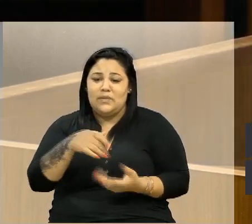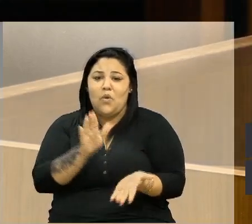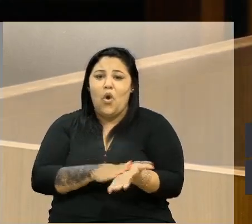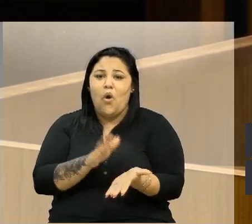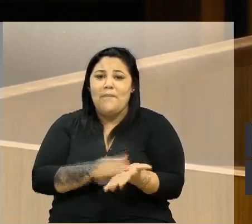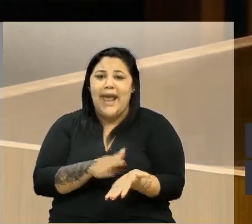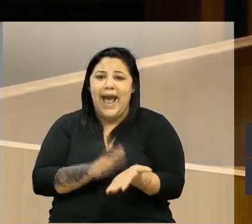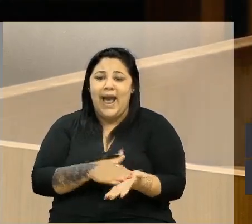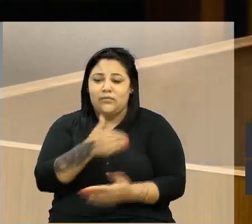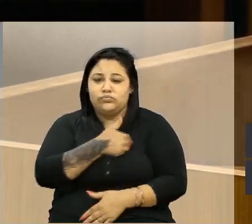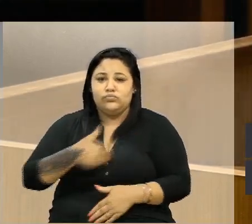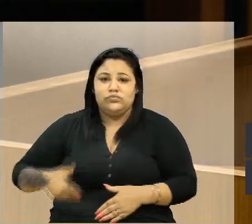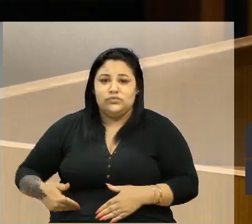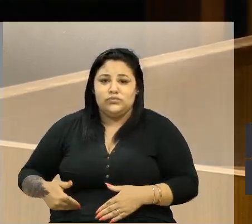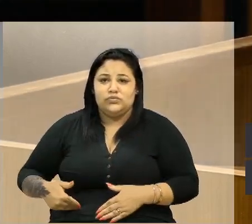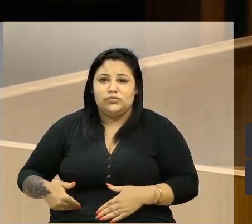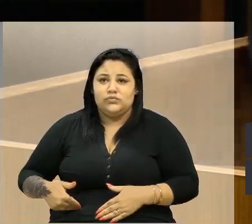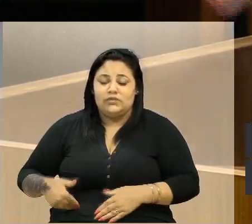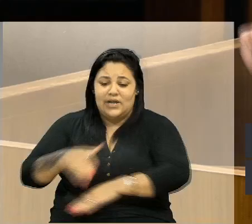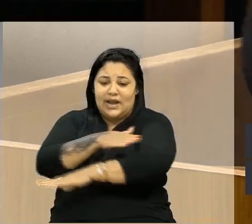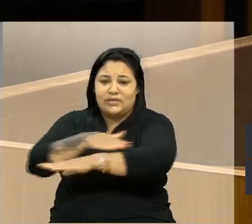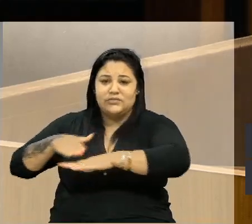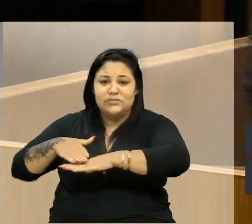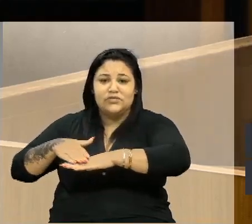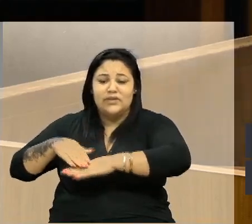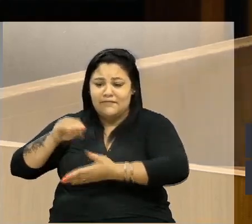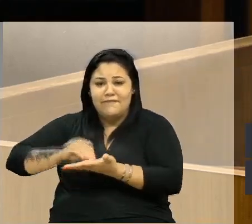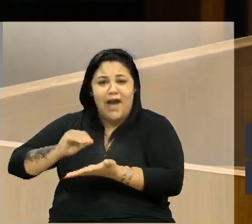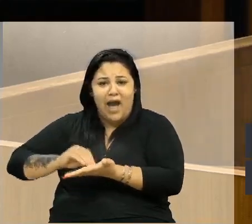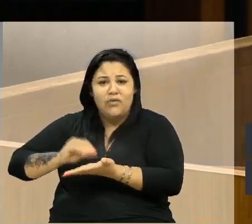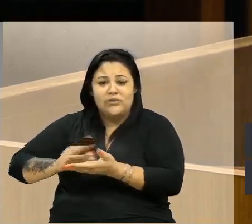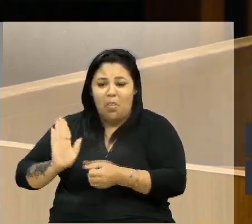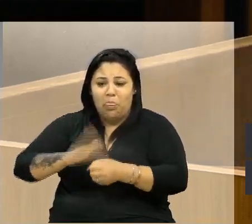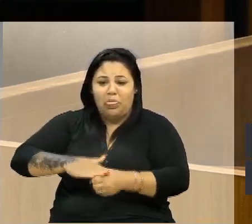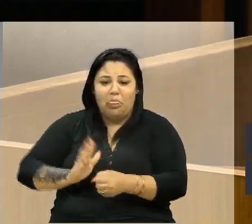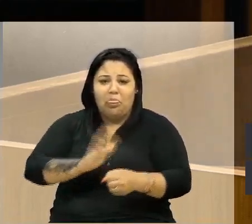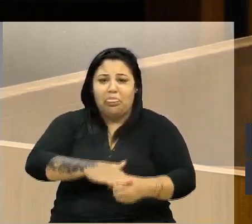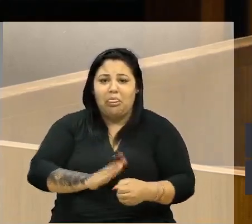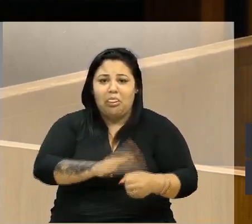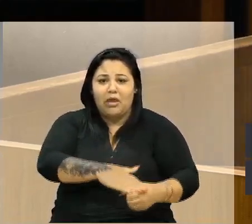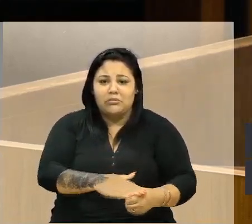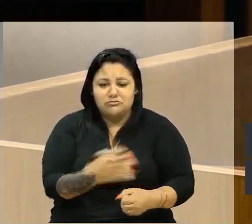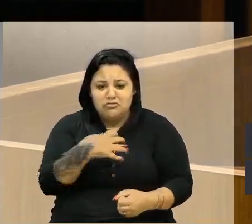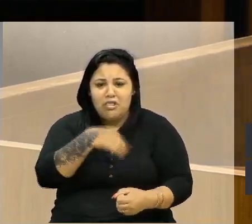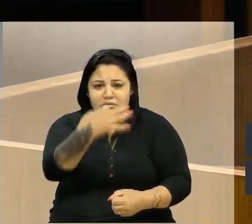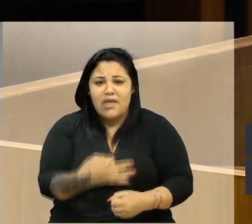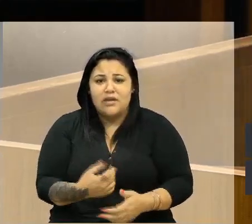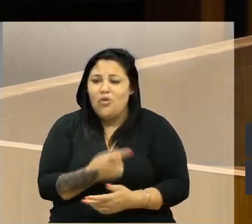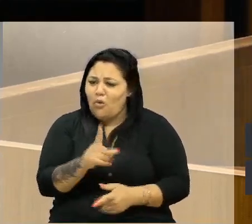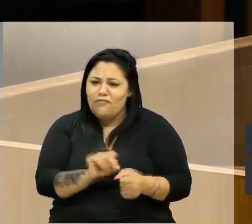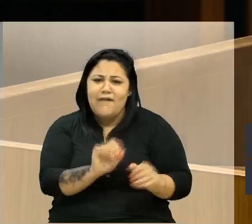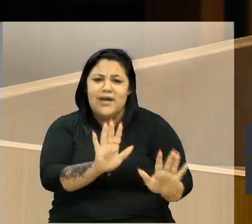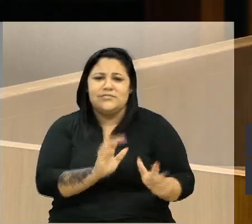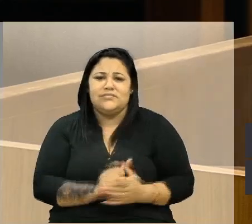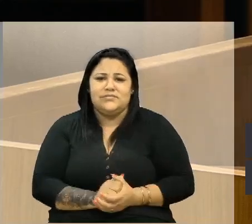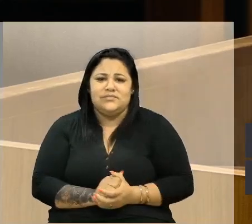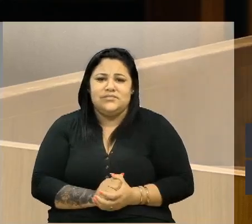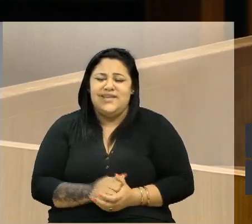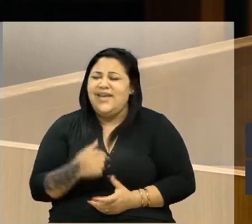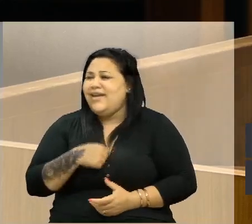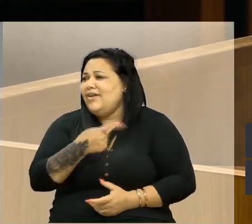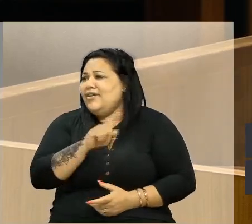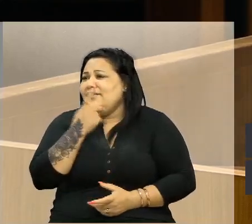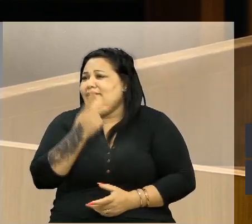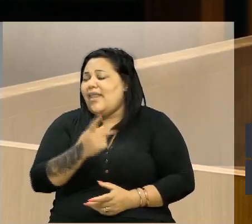público esses calçamentos, esse asfalto, esses tapa-buraco de forma adequada, ou não faz. Eu não vou nem falar